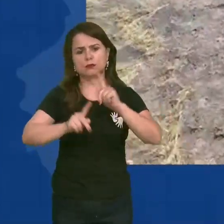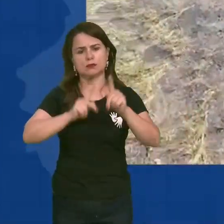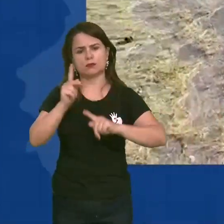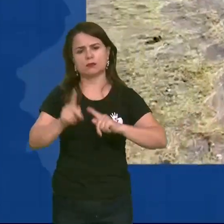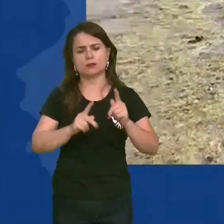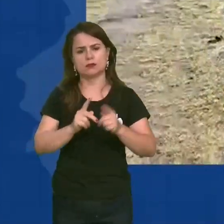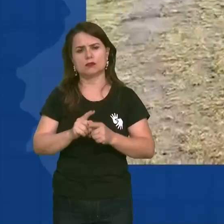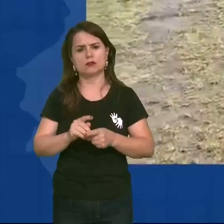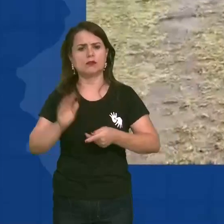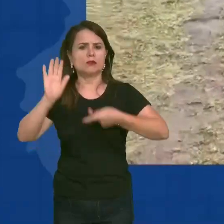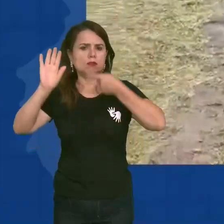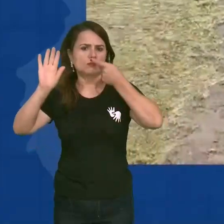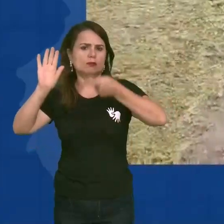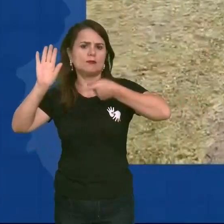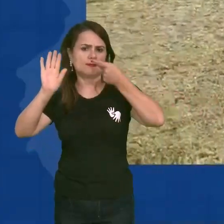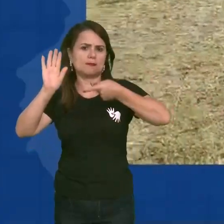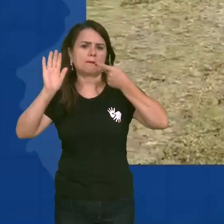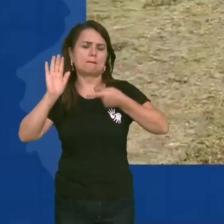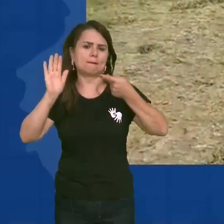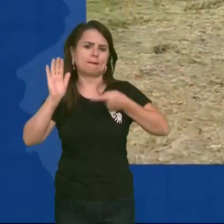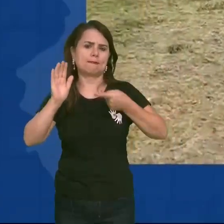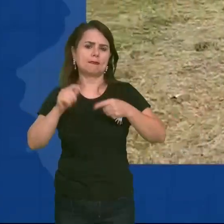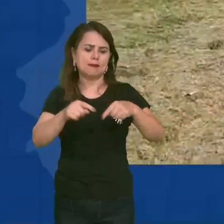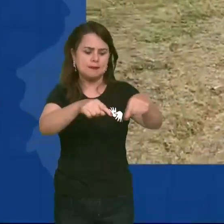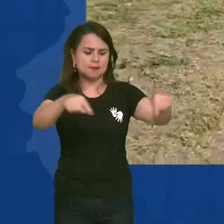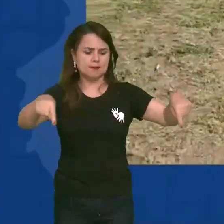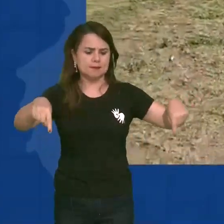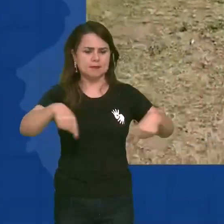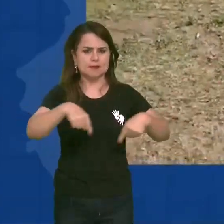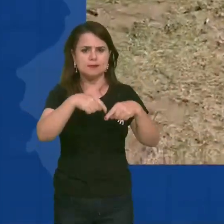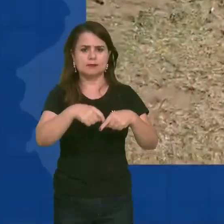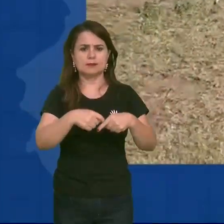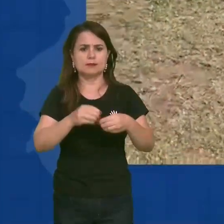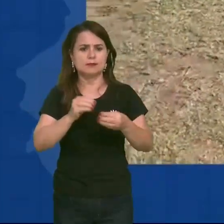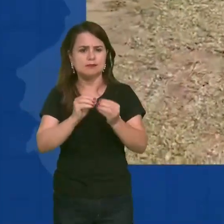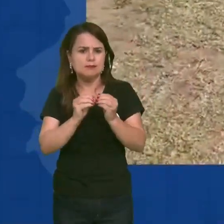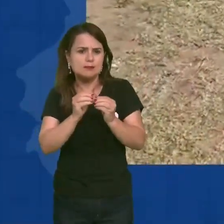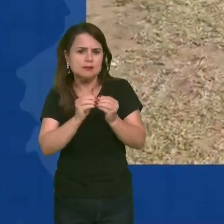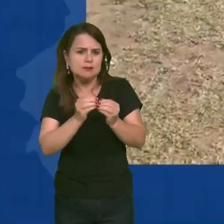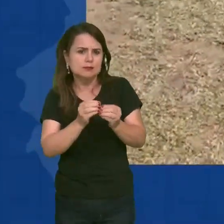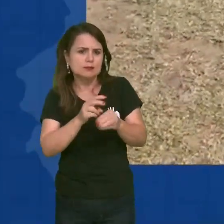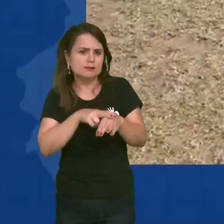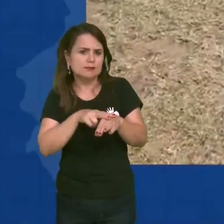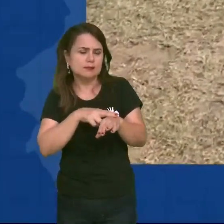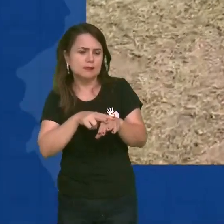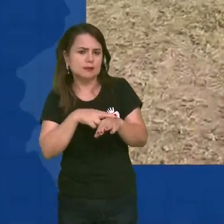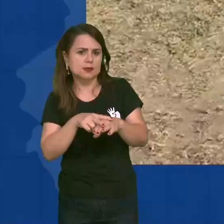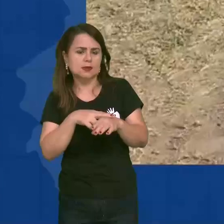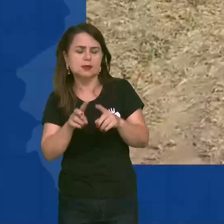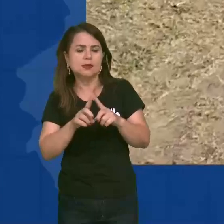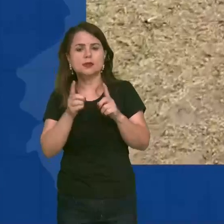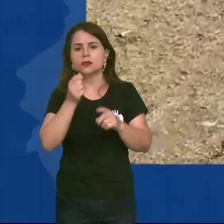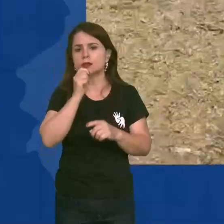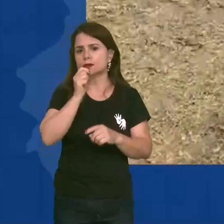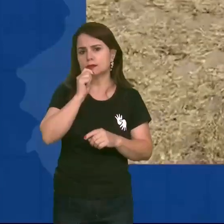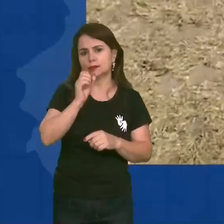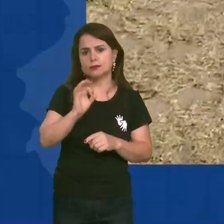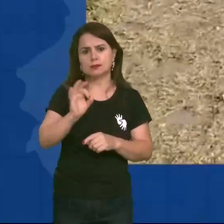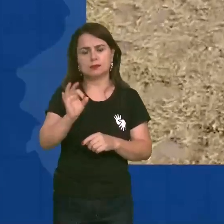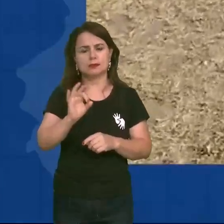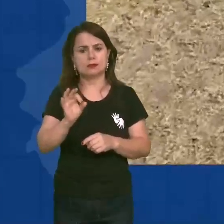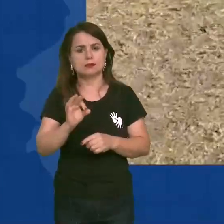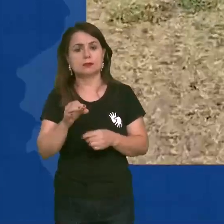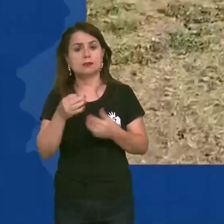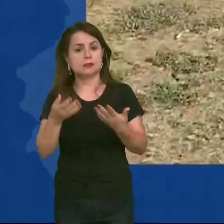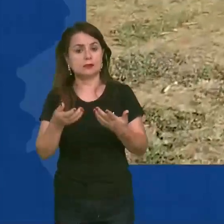campanha eleitoral comprometeu-se com os esportistas a construir a pista sintético de atletismo e